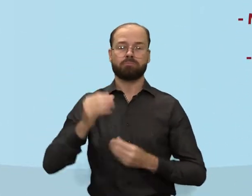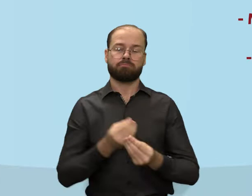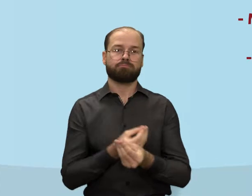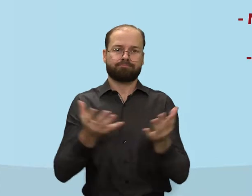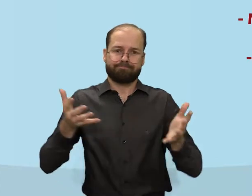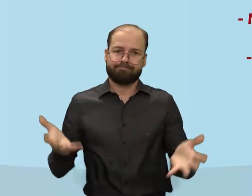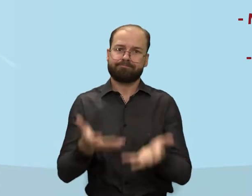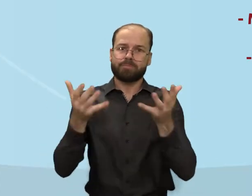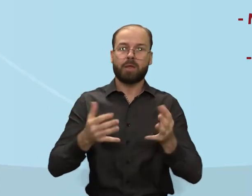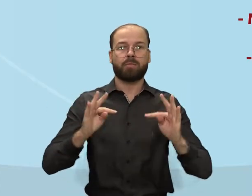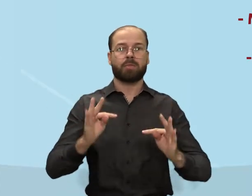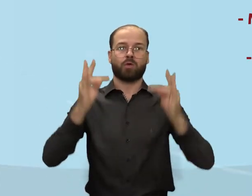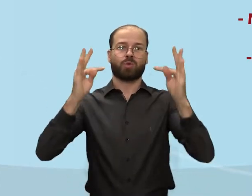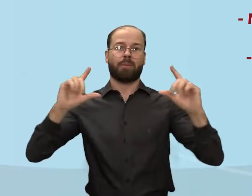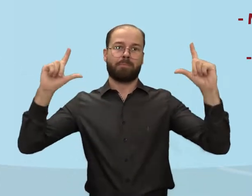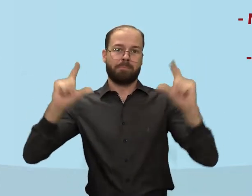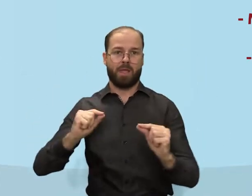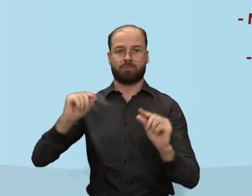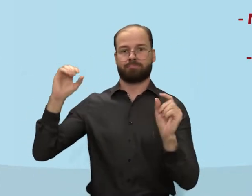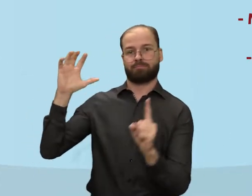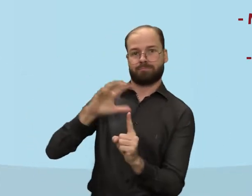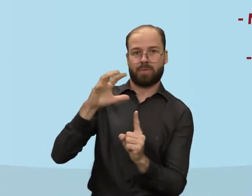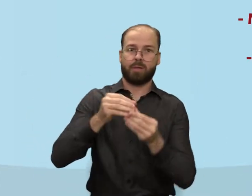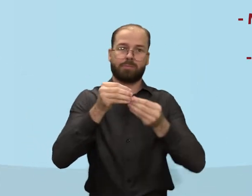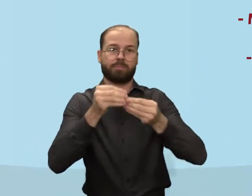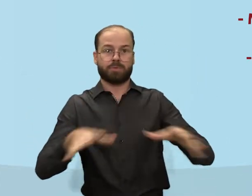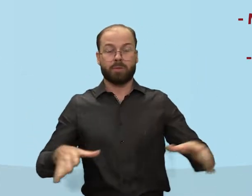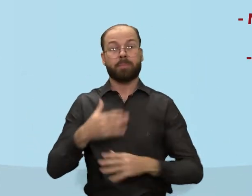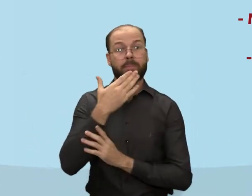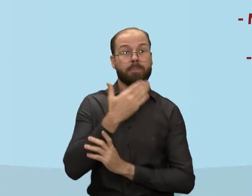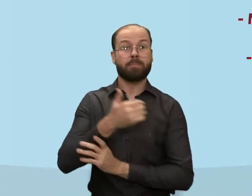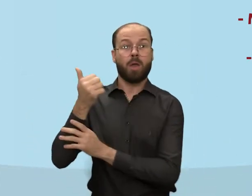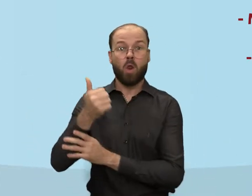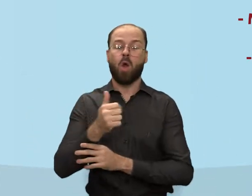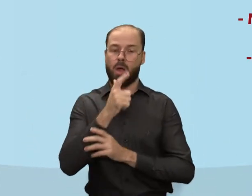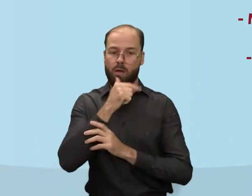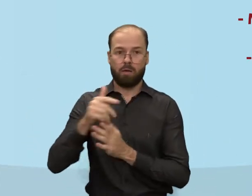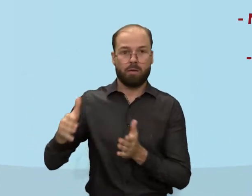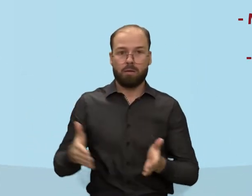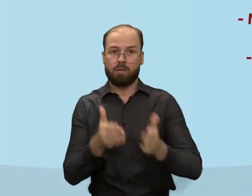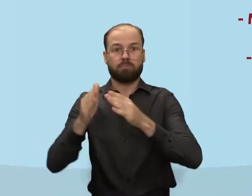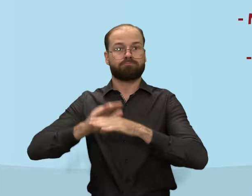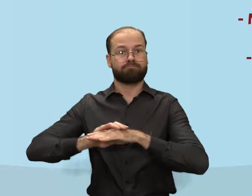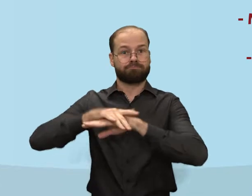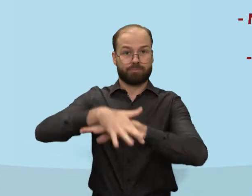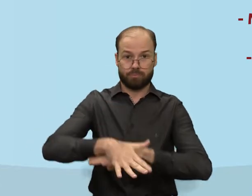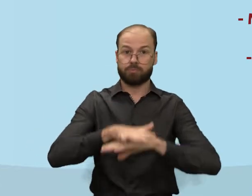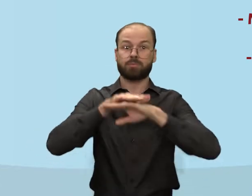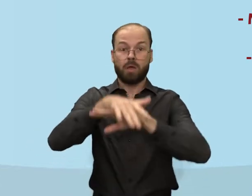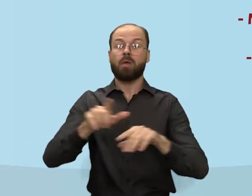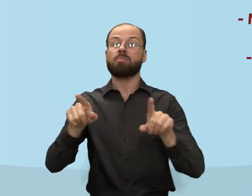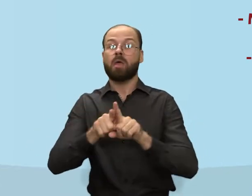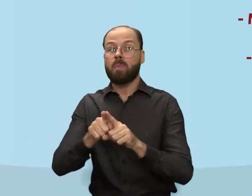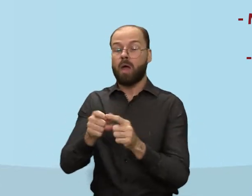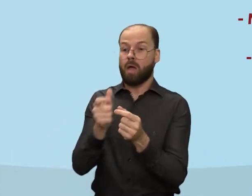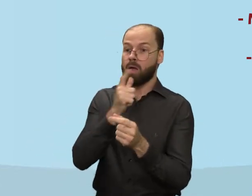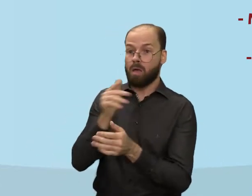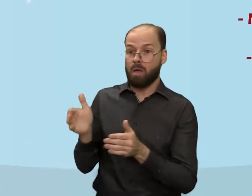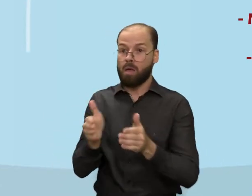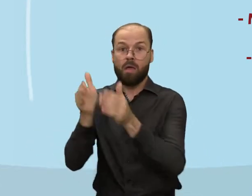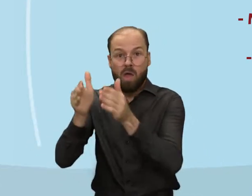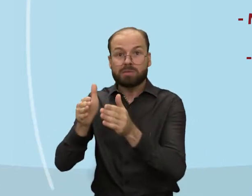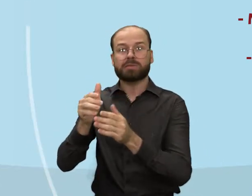difundir tecnologias que minimizem os impactos, melhorar a gestão de recursos hídricos e recuperar